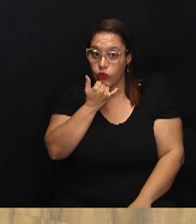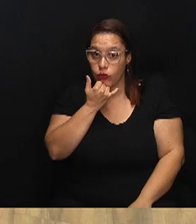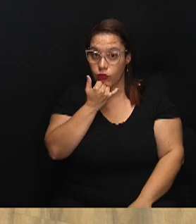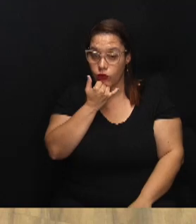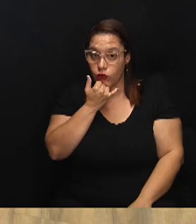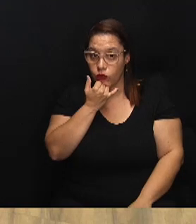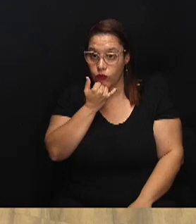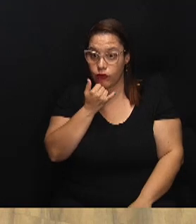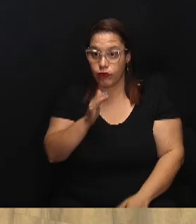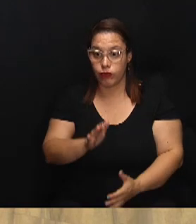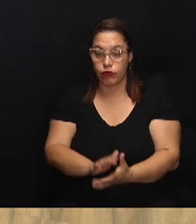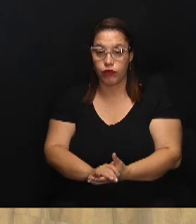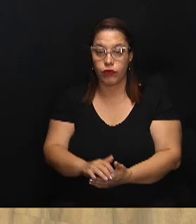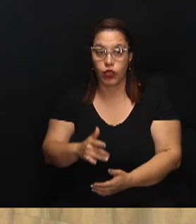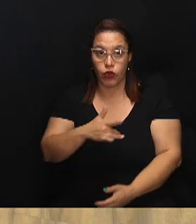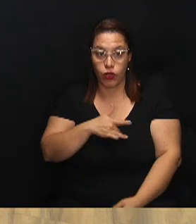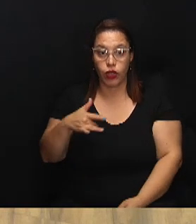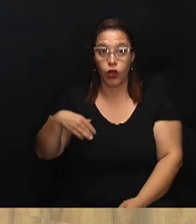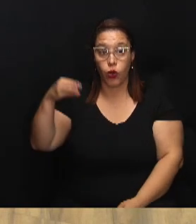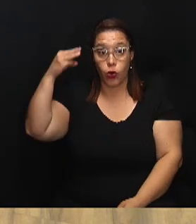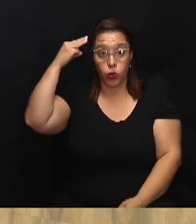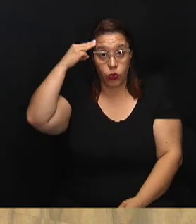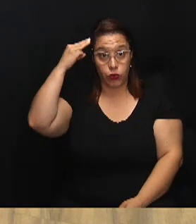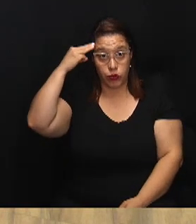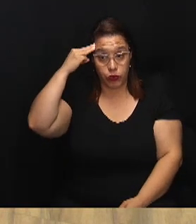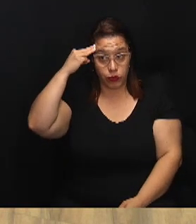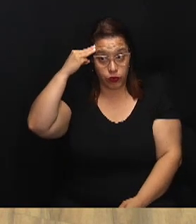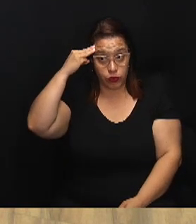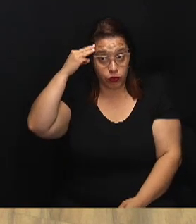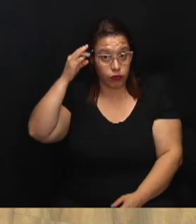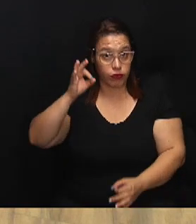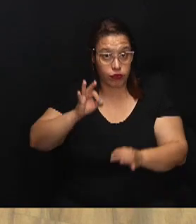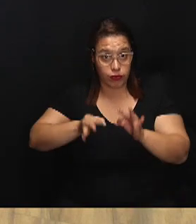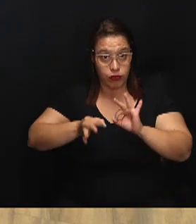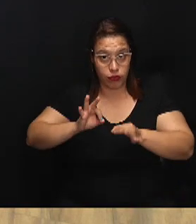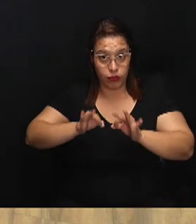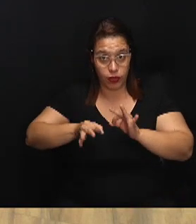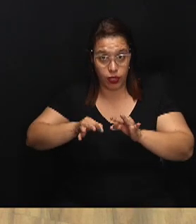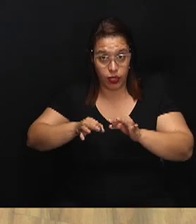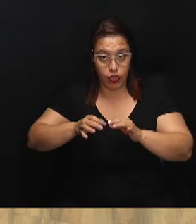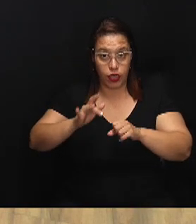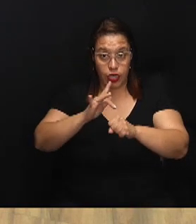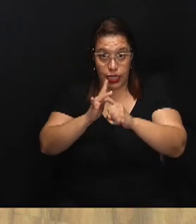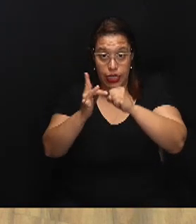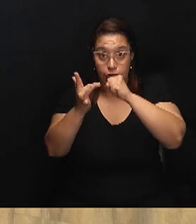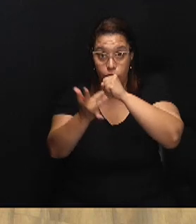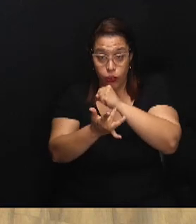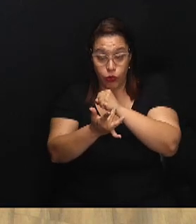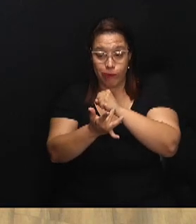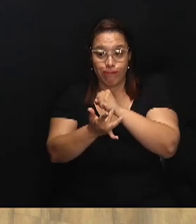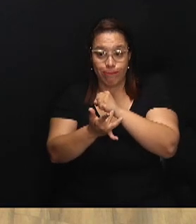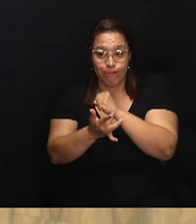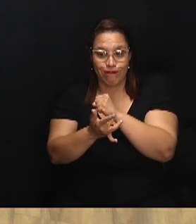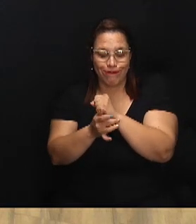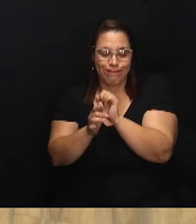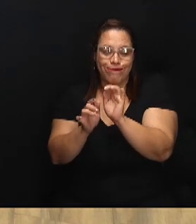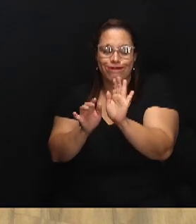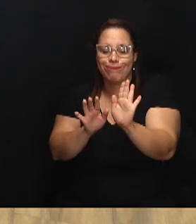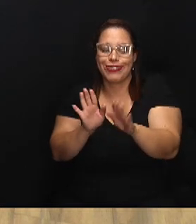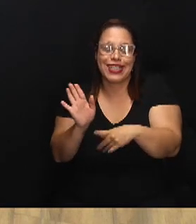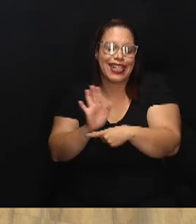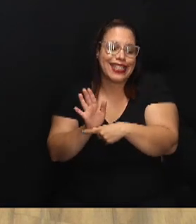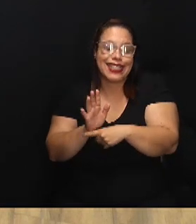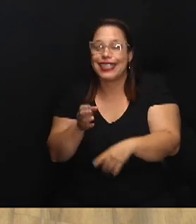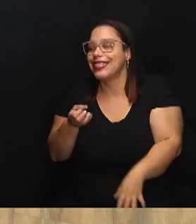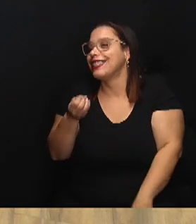quando a gente fala da saúde mental, é justamente redes sociais, todo mundo aparecendo